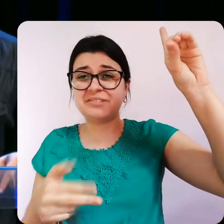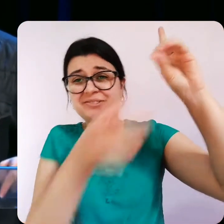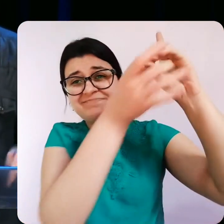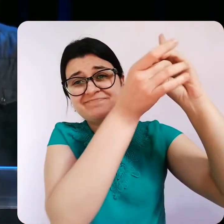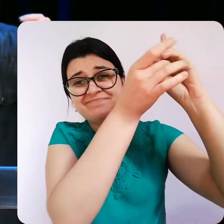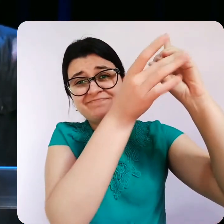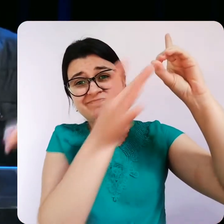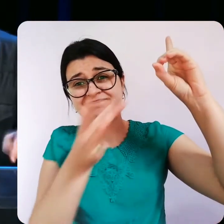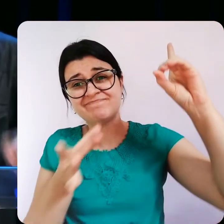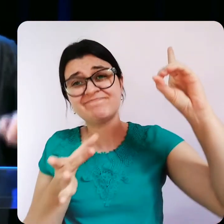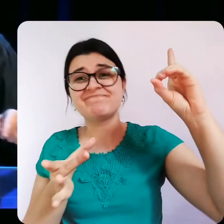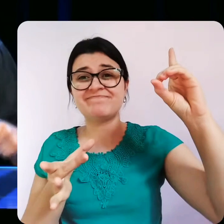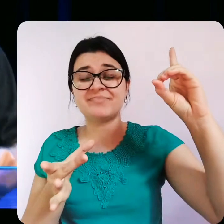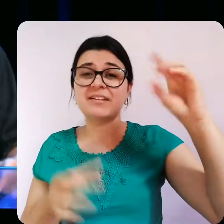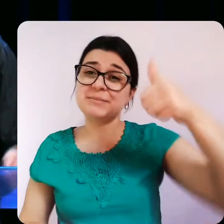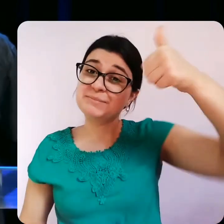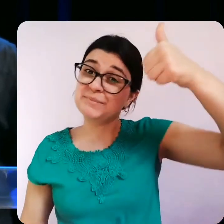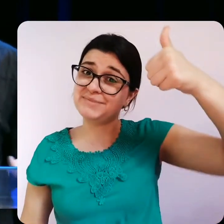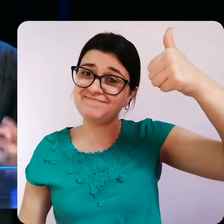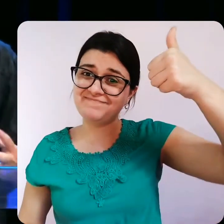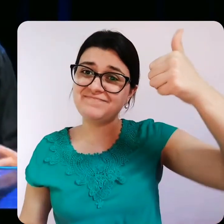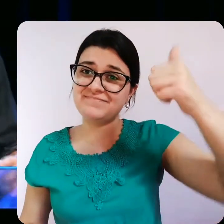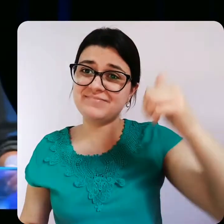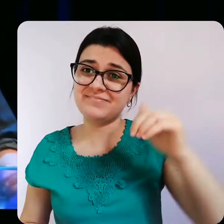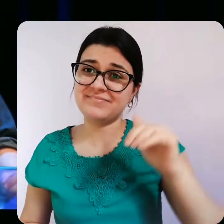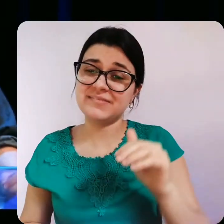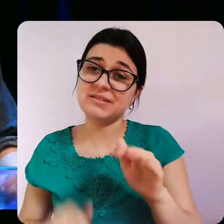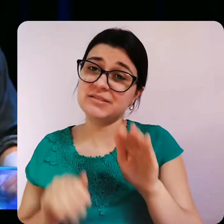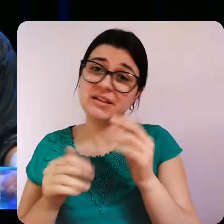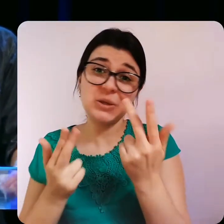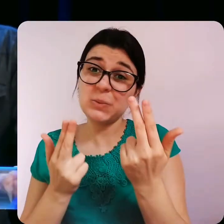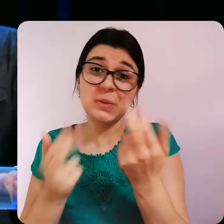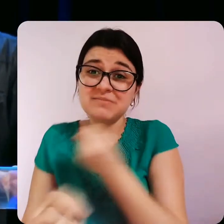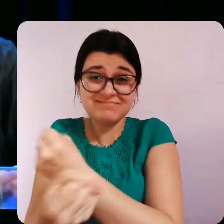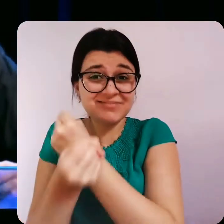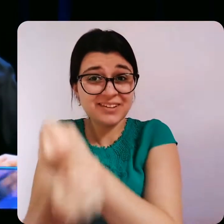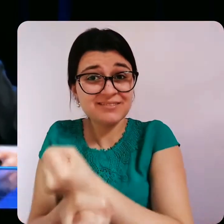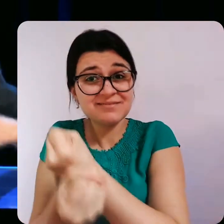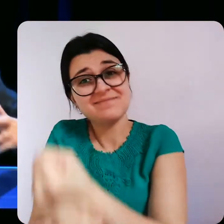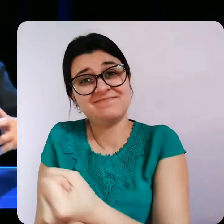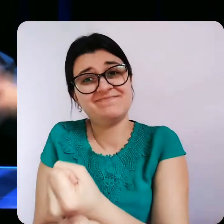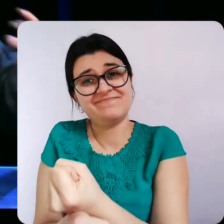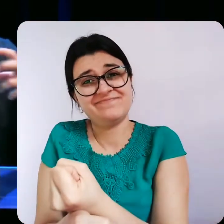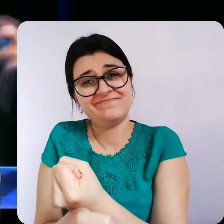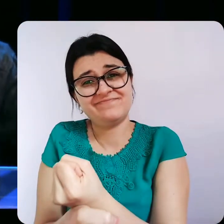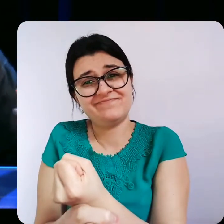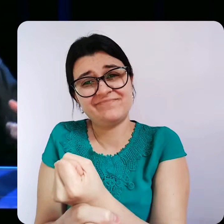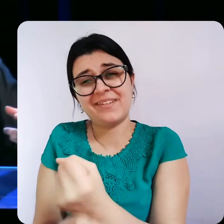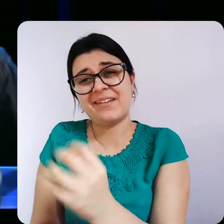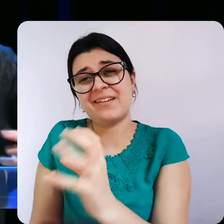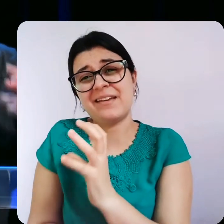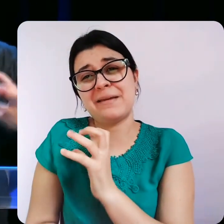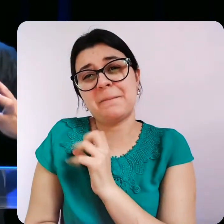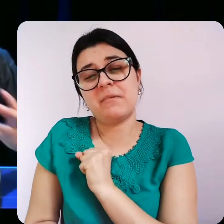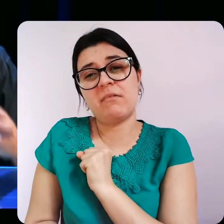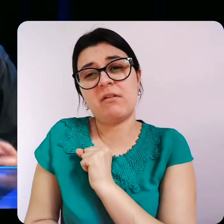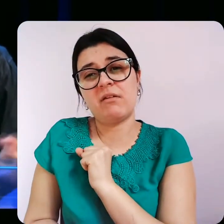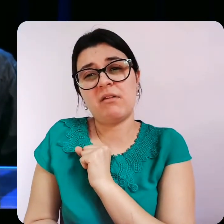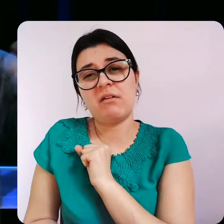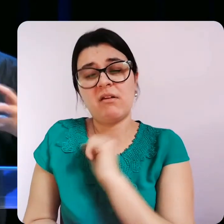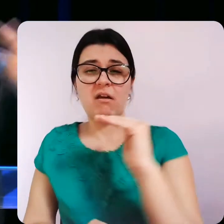de te fazer feliz. A frustração vai ser eterna. Você se torna escravo disso. Se você ama o poder, ou as riquezas, ou o dinheiro, você se